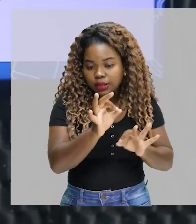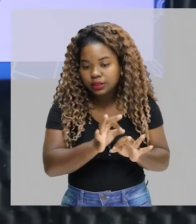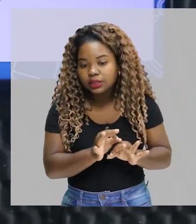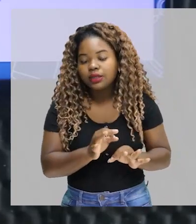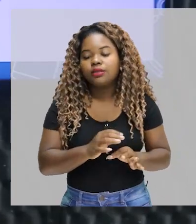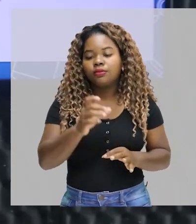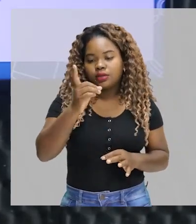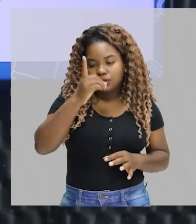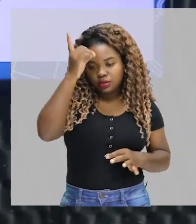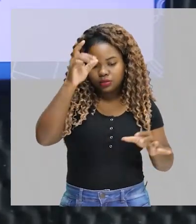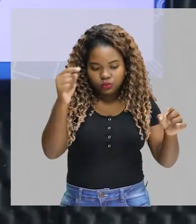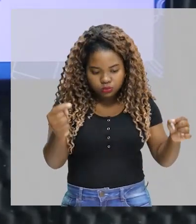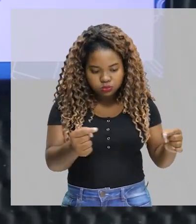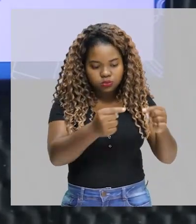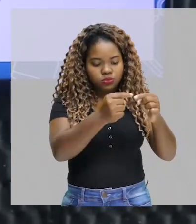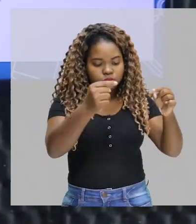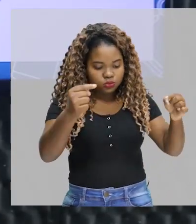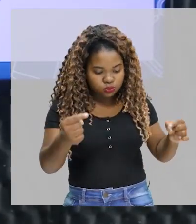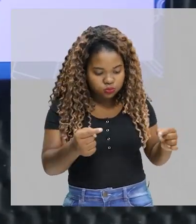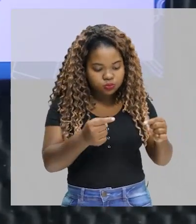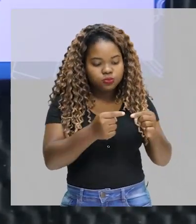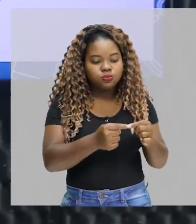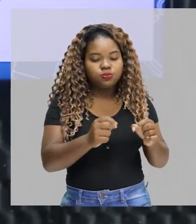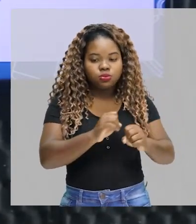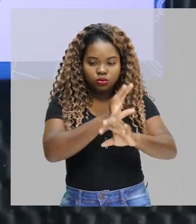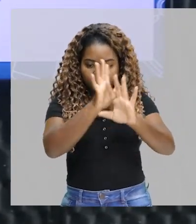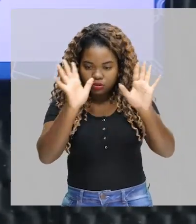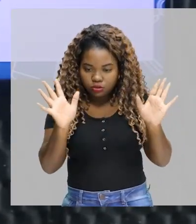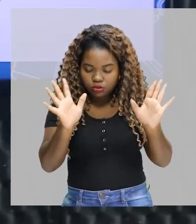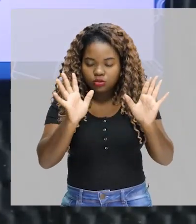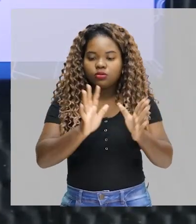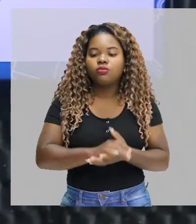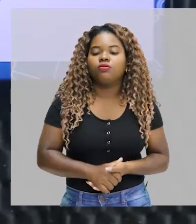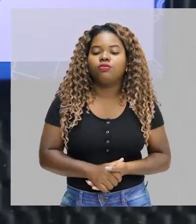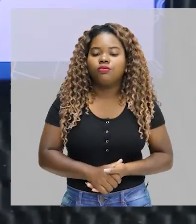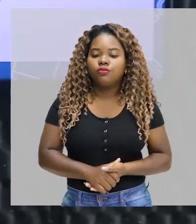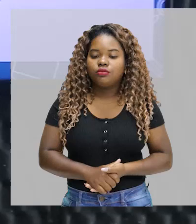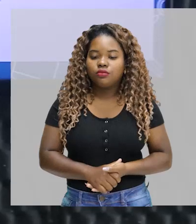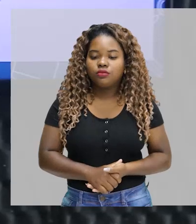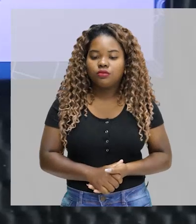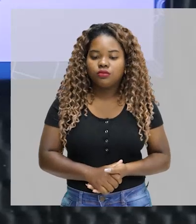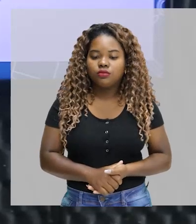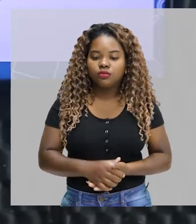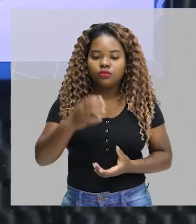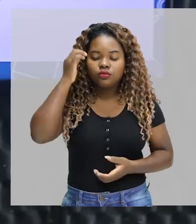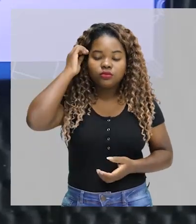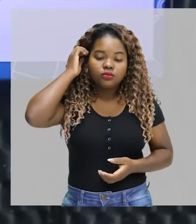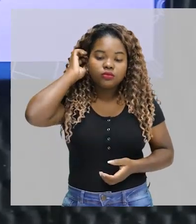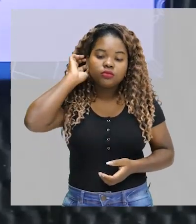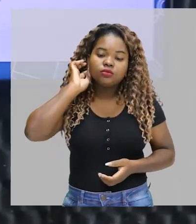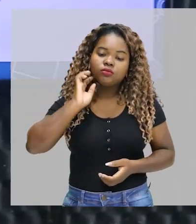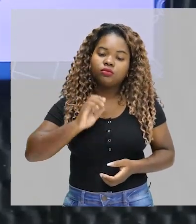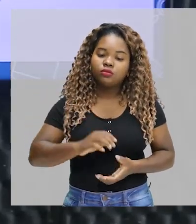sejam conectadas de maneira lógica, com precisão, com clareza e assim por diante.